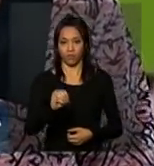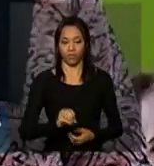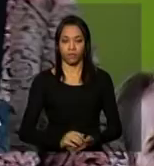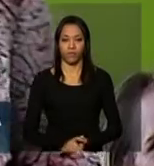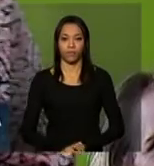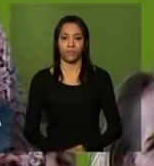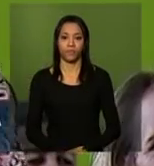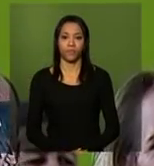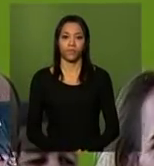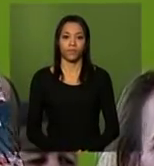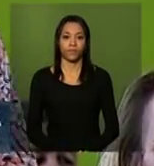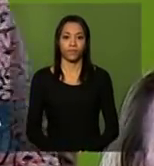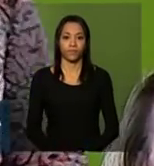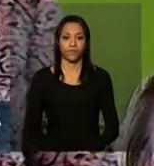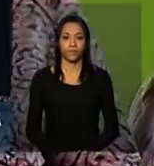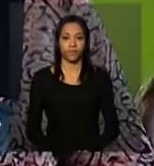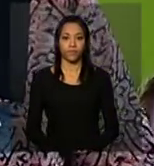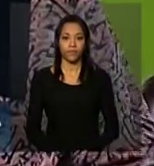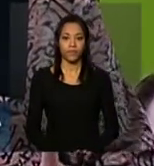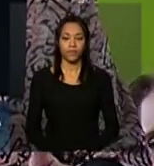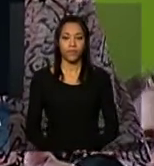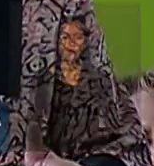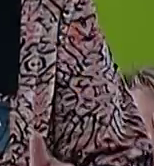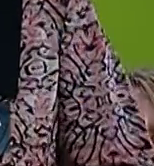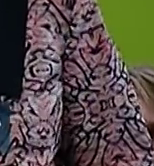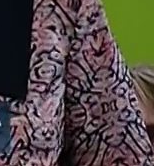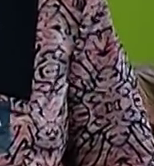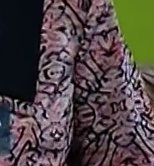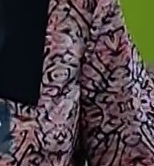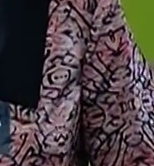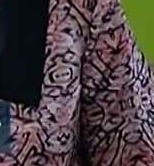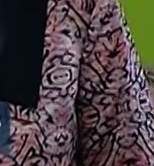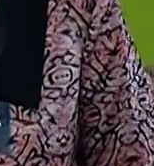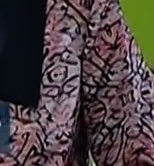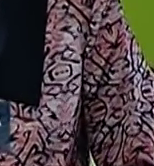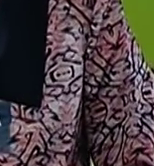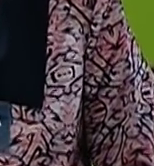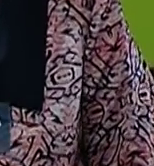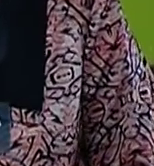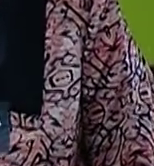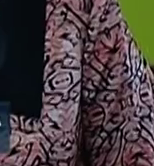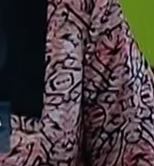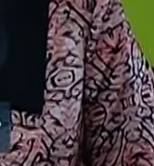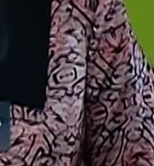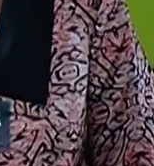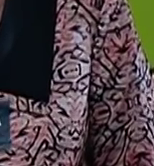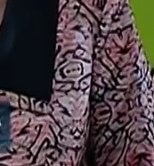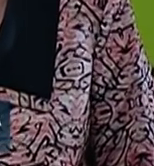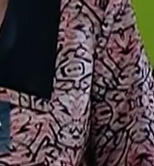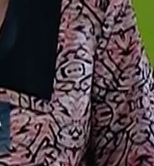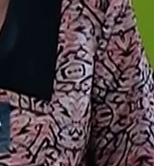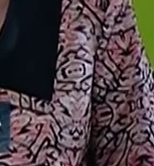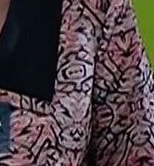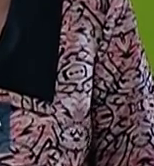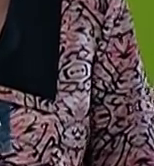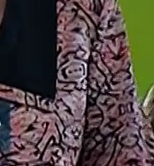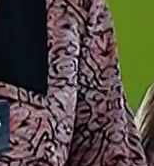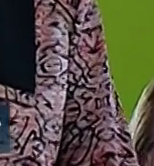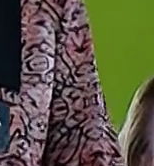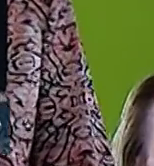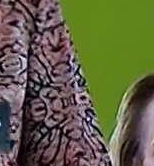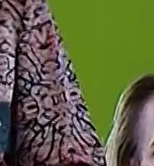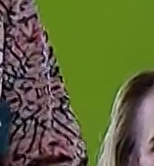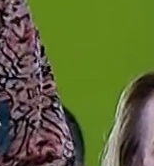Honório queria cumprimentar também os nossos jornalistas e as nossas